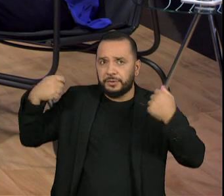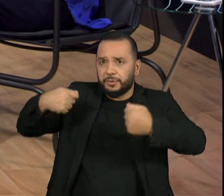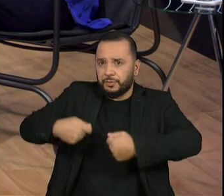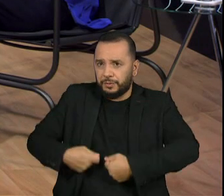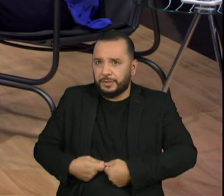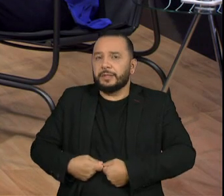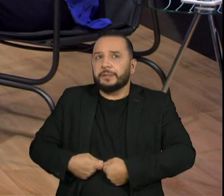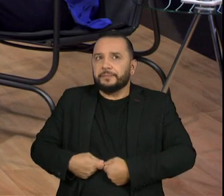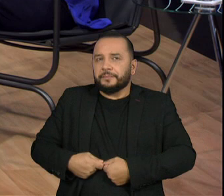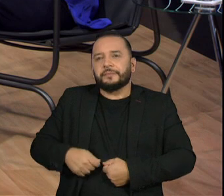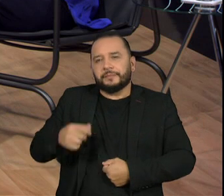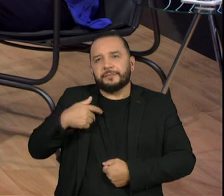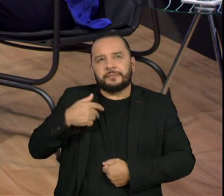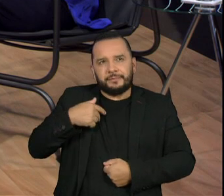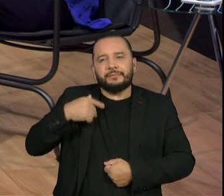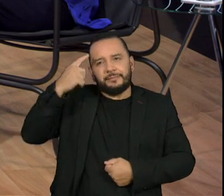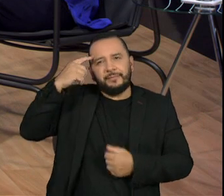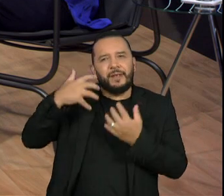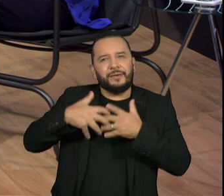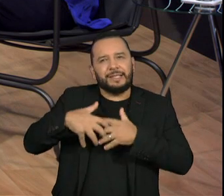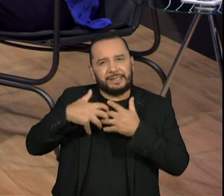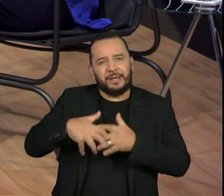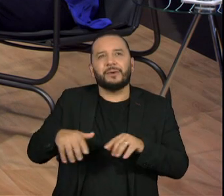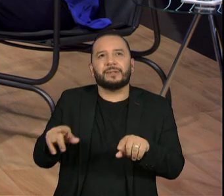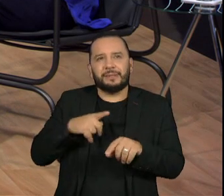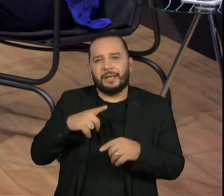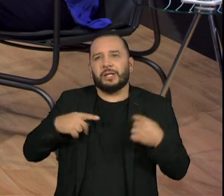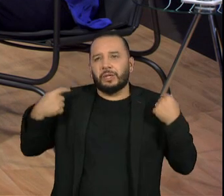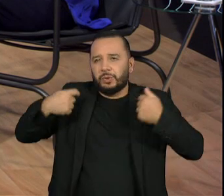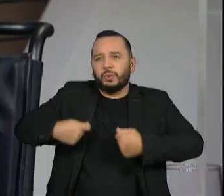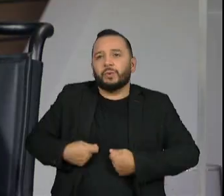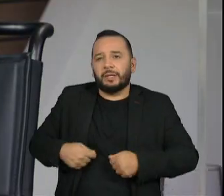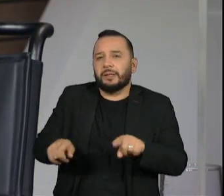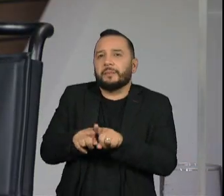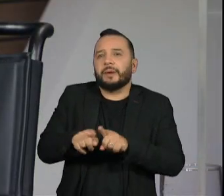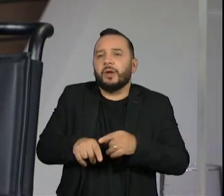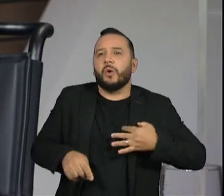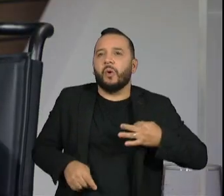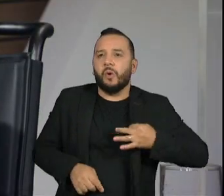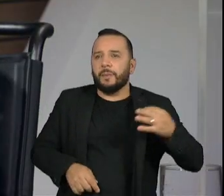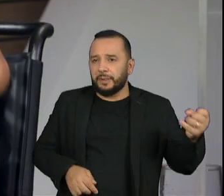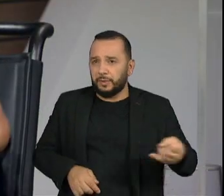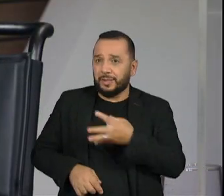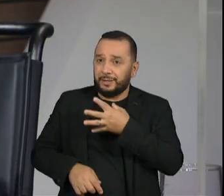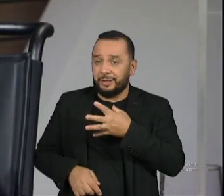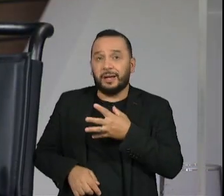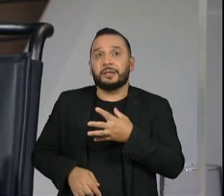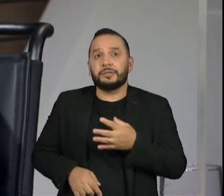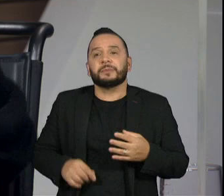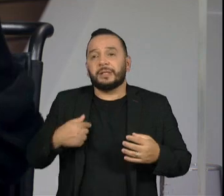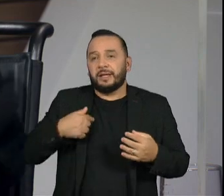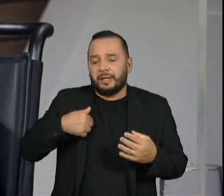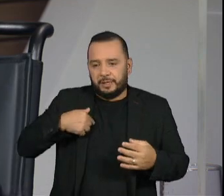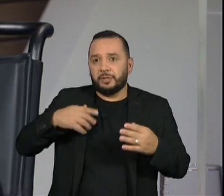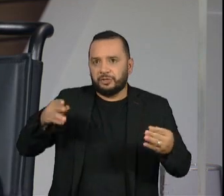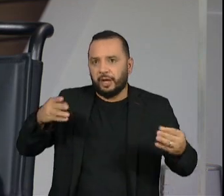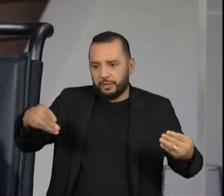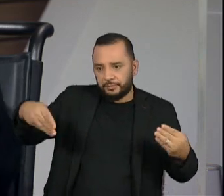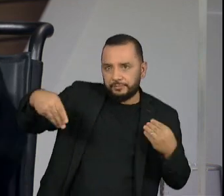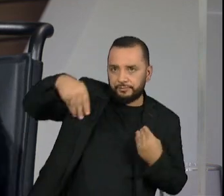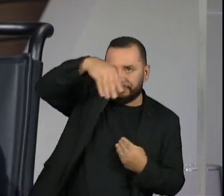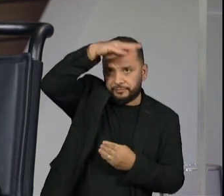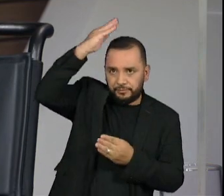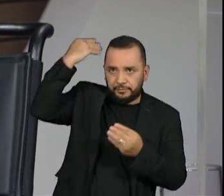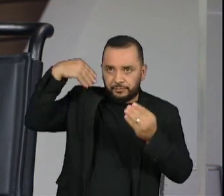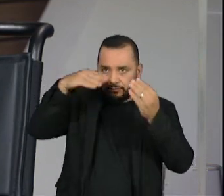essa reflexão sobre as túnicas e as roupas na modernidade que eu acho super interessante, porque a túnica, ela é um pedaço de pano que ela vai tomar o formato